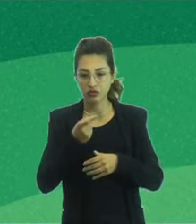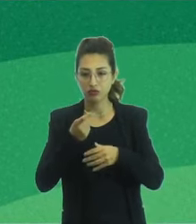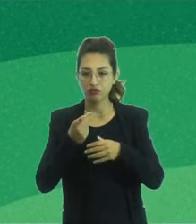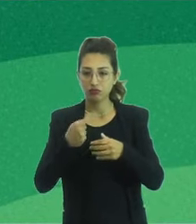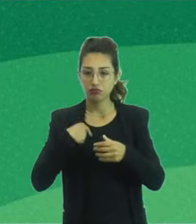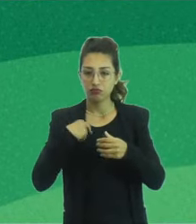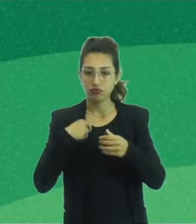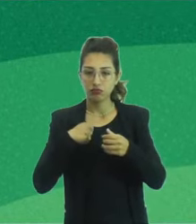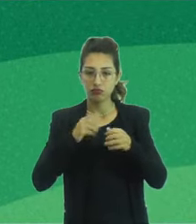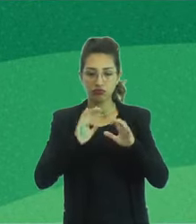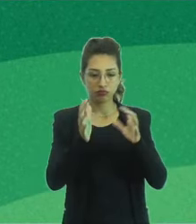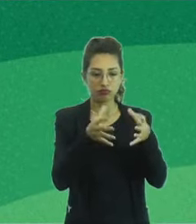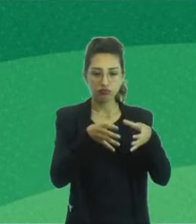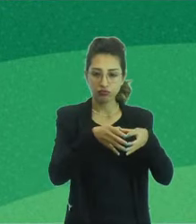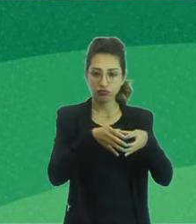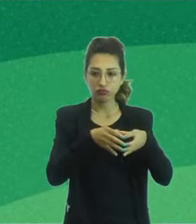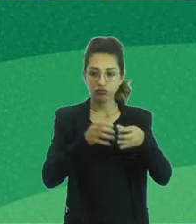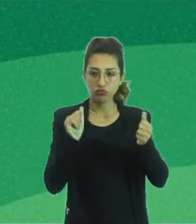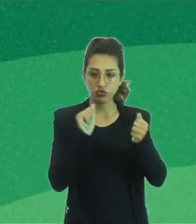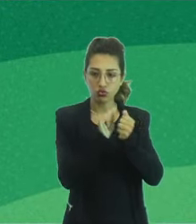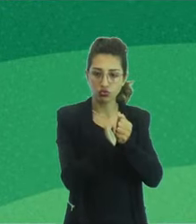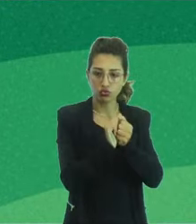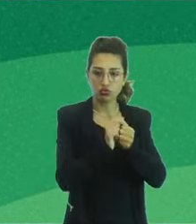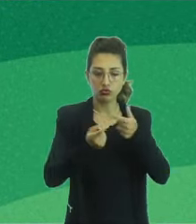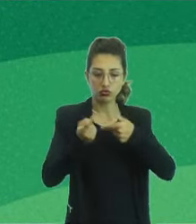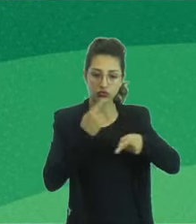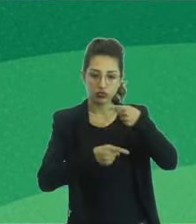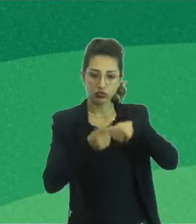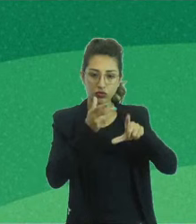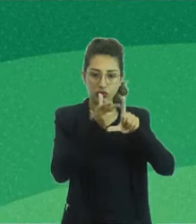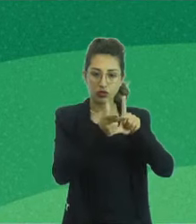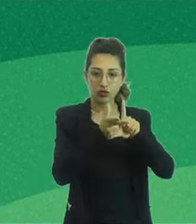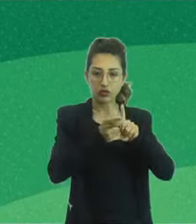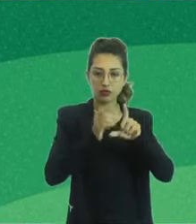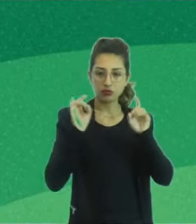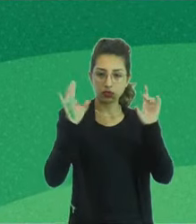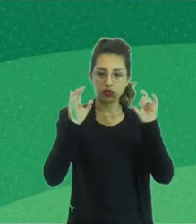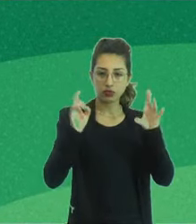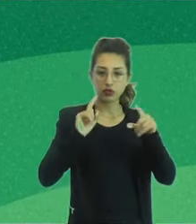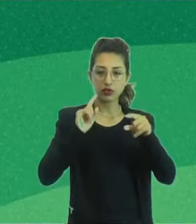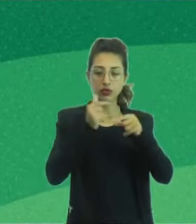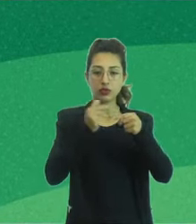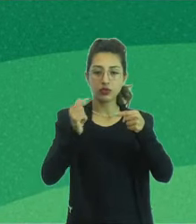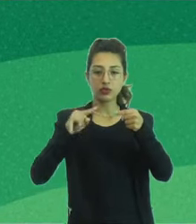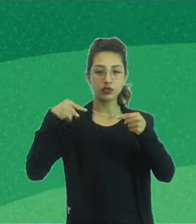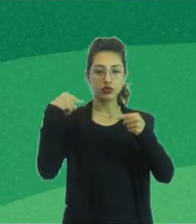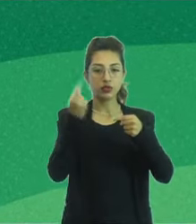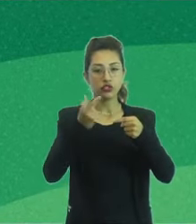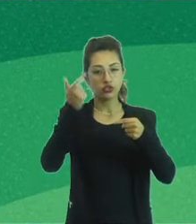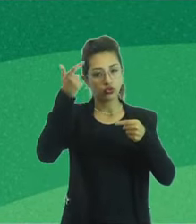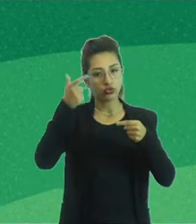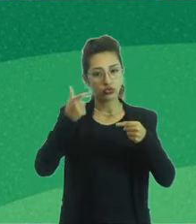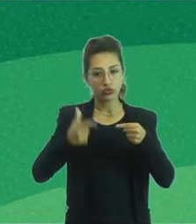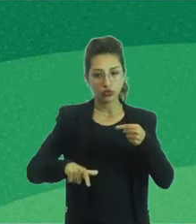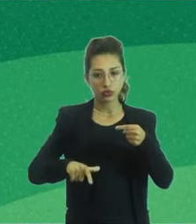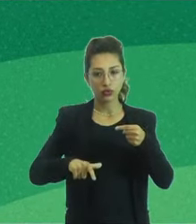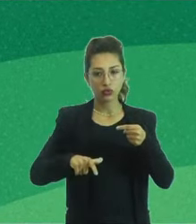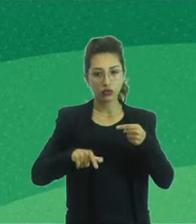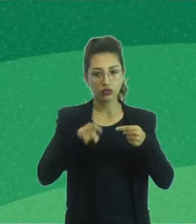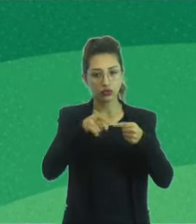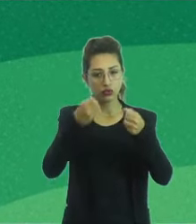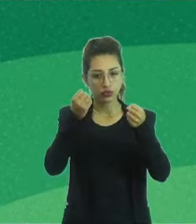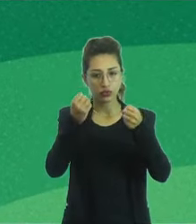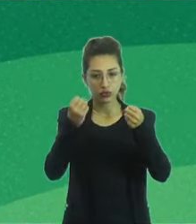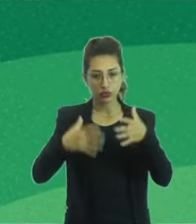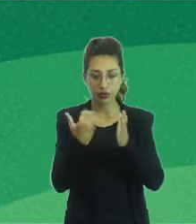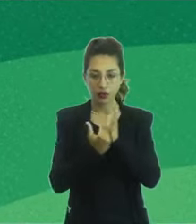fizemos uma live completamente despretensiosa E combinamos de voltar na semana que vem Semana que vem dá para você explicar isso aqui que você falou rapidinho